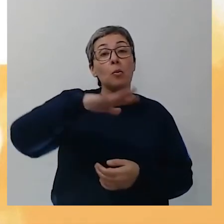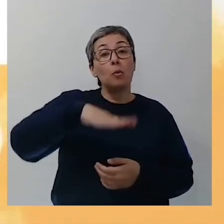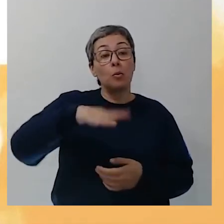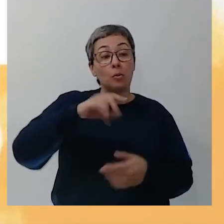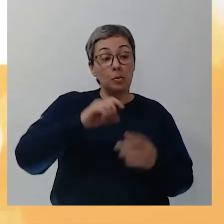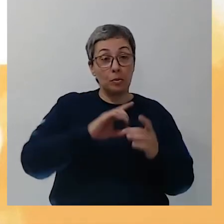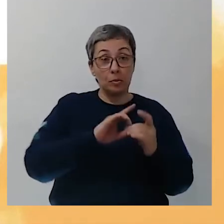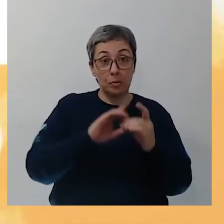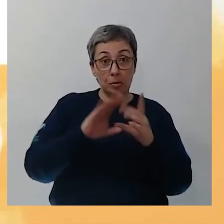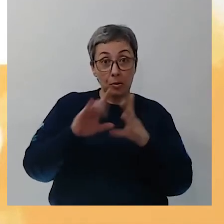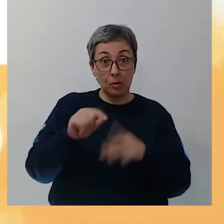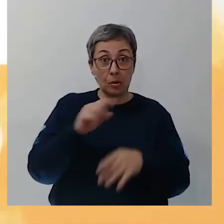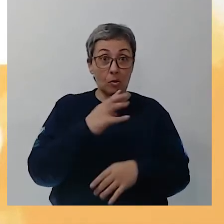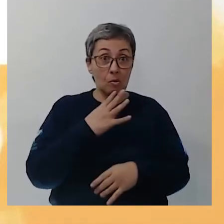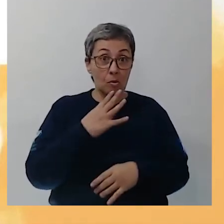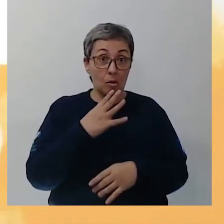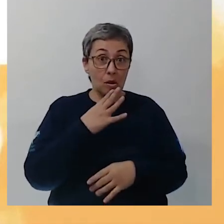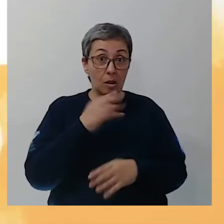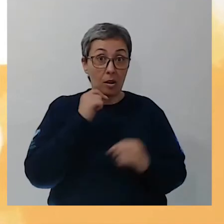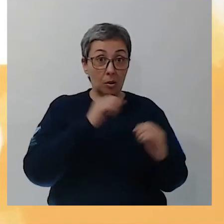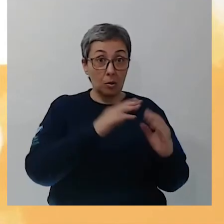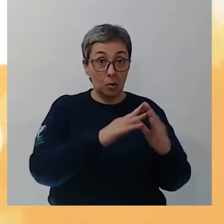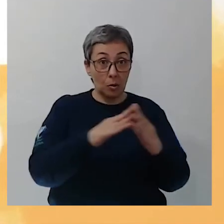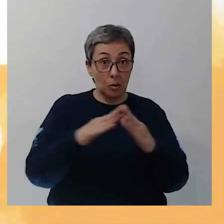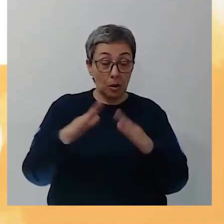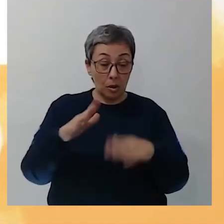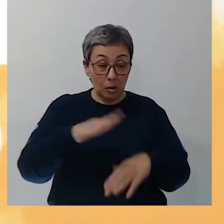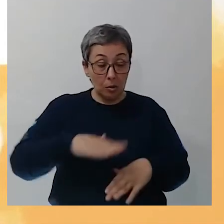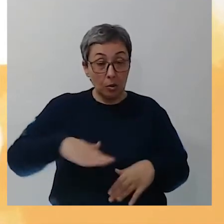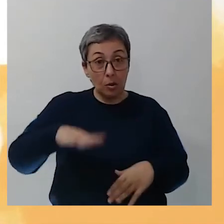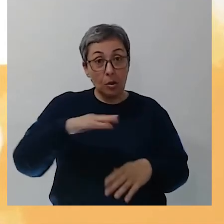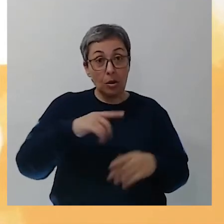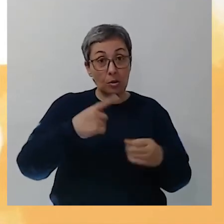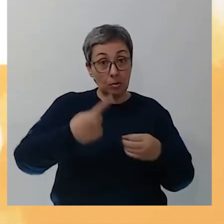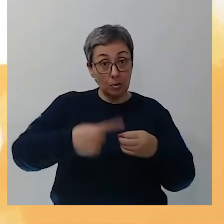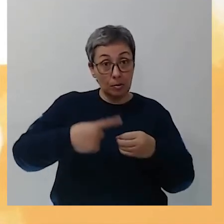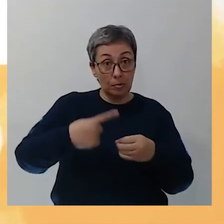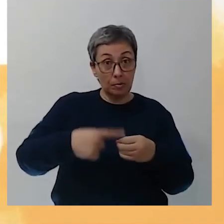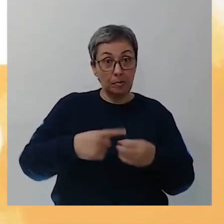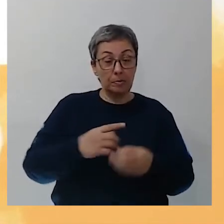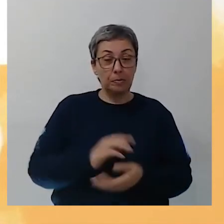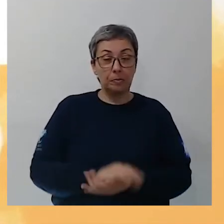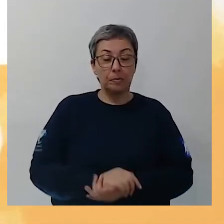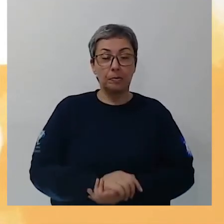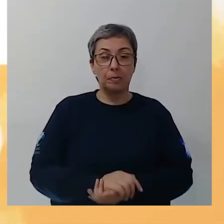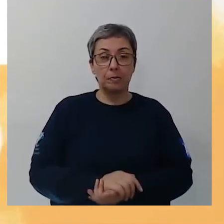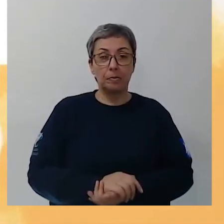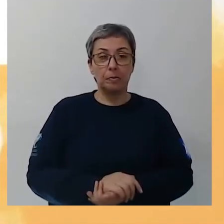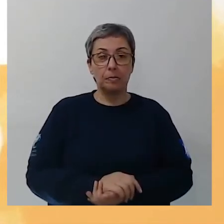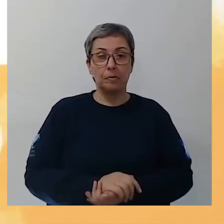Quais espaços democráticos você conhece no seu bairro, na sua cidade?